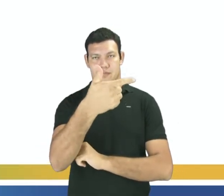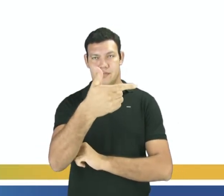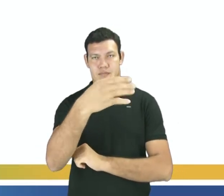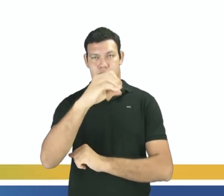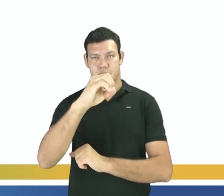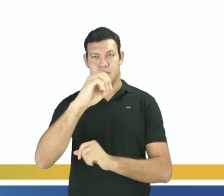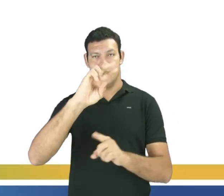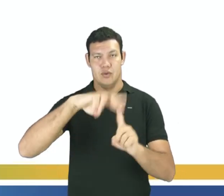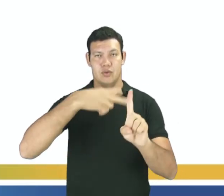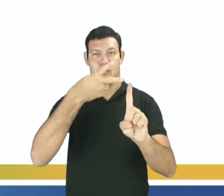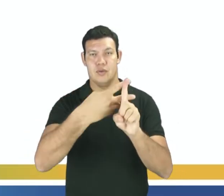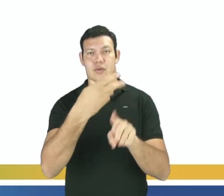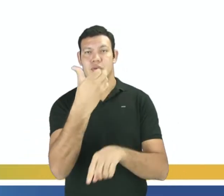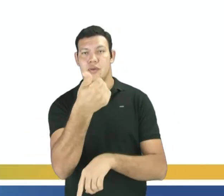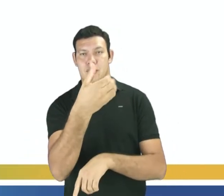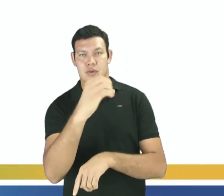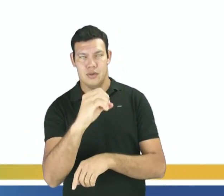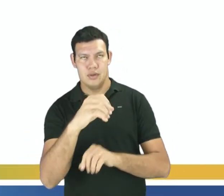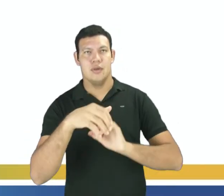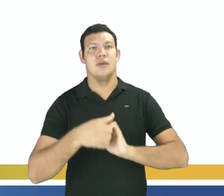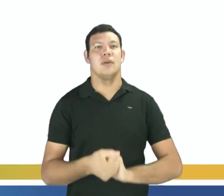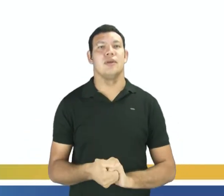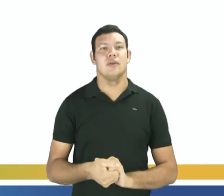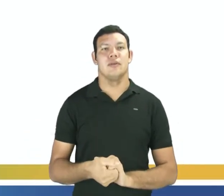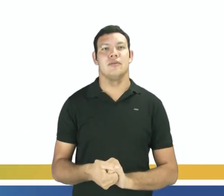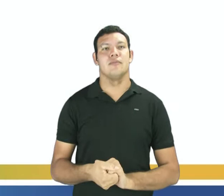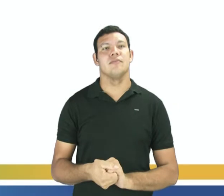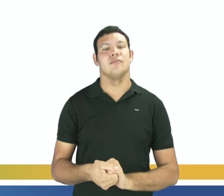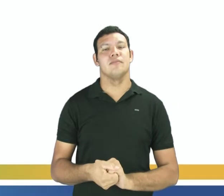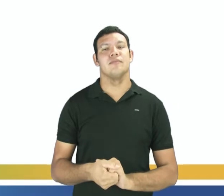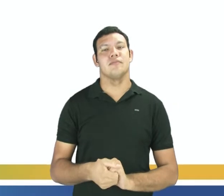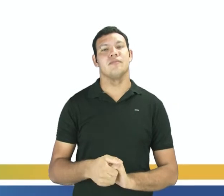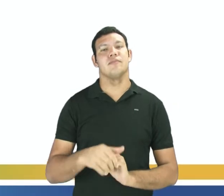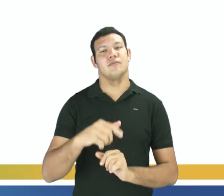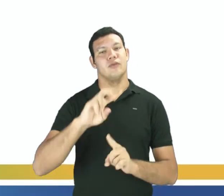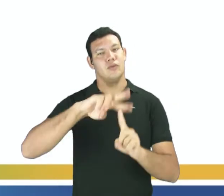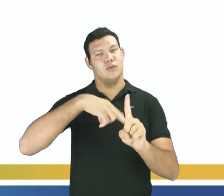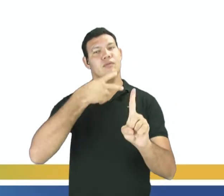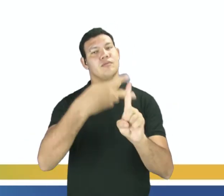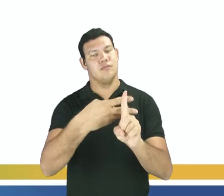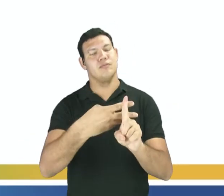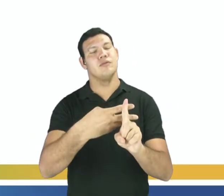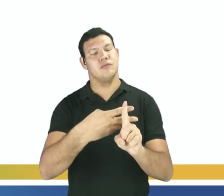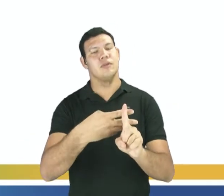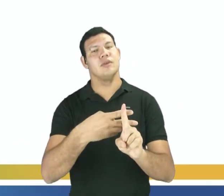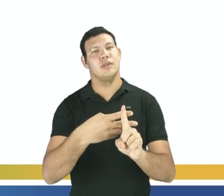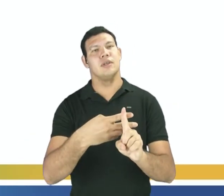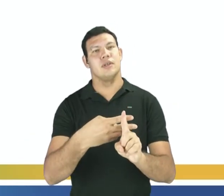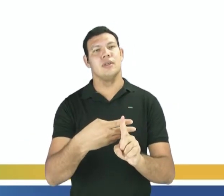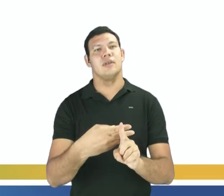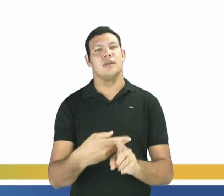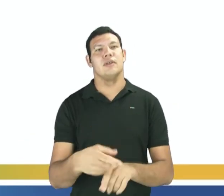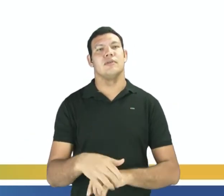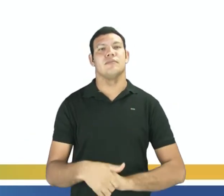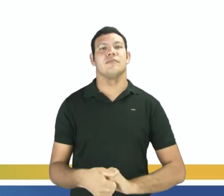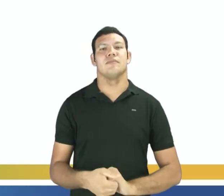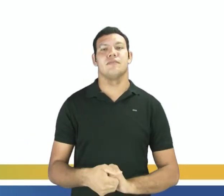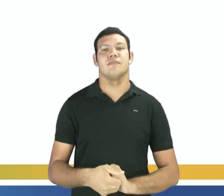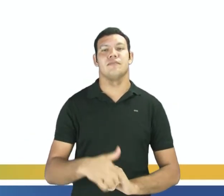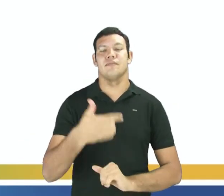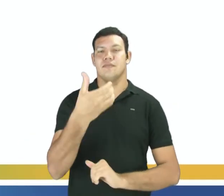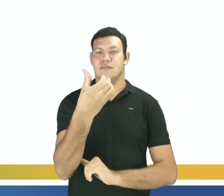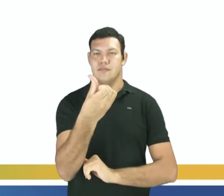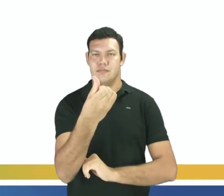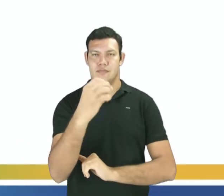distância percorrida para 120 litros será o dobro para a distância de 60 litros, que